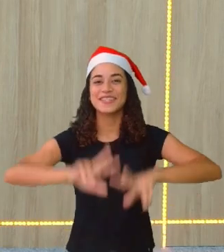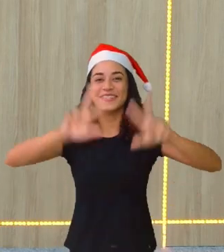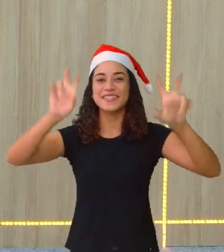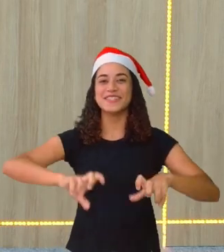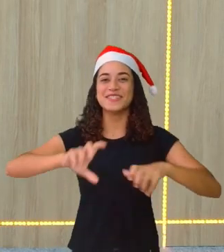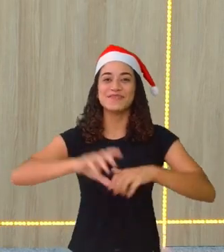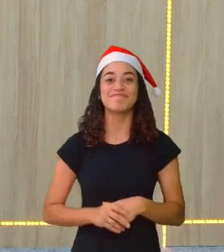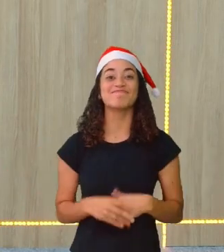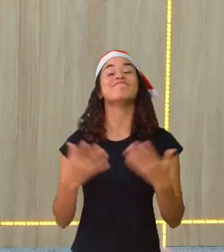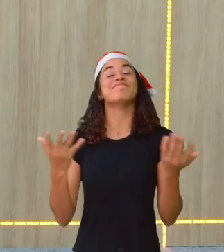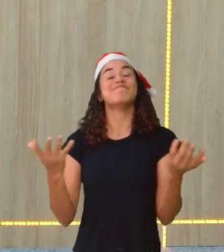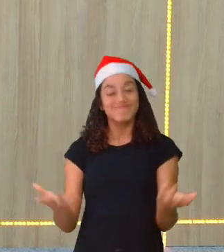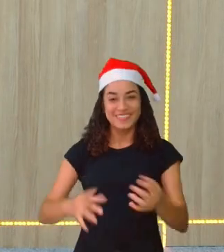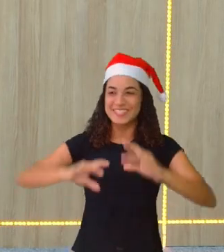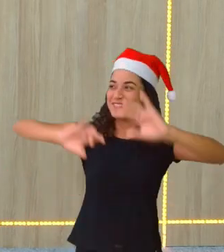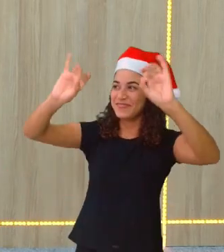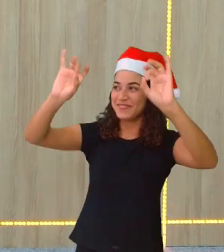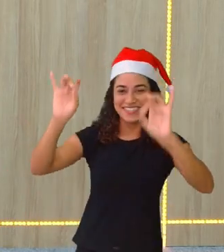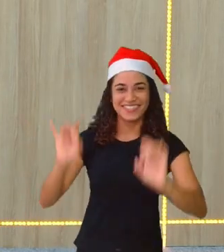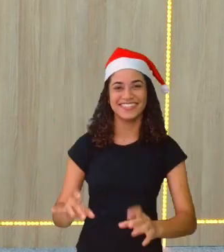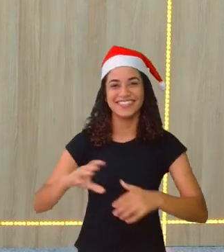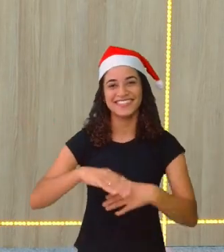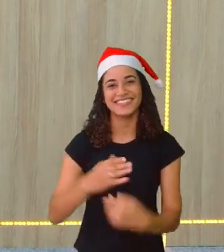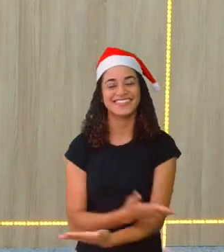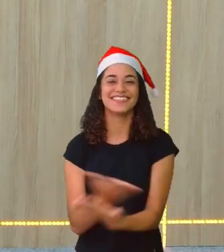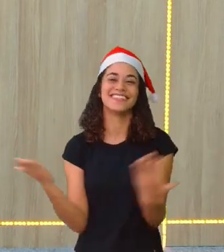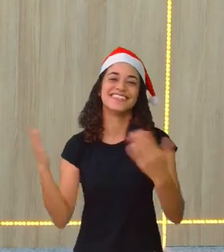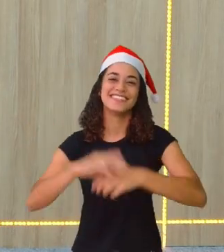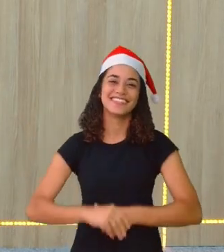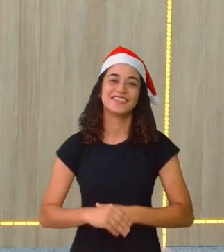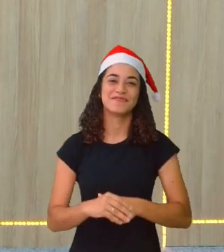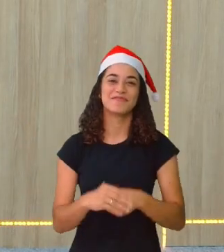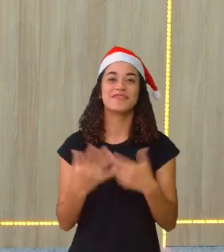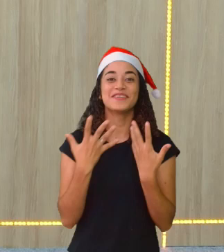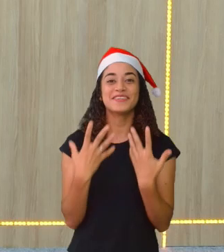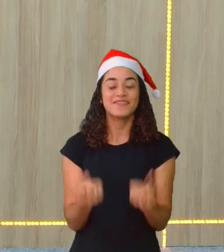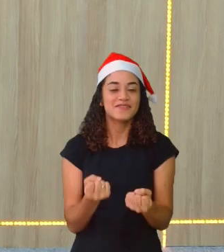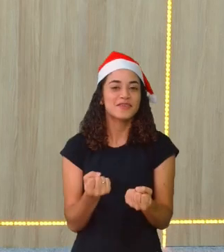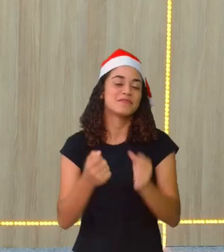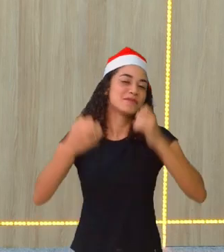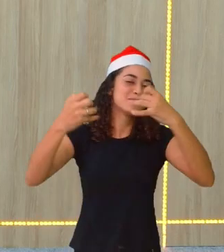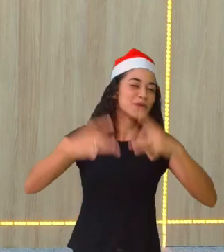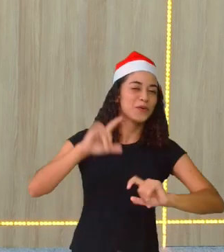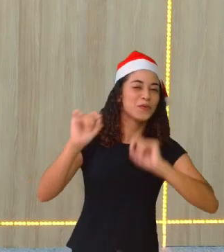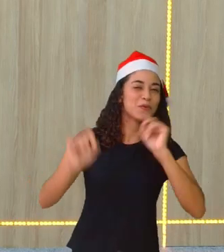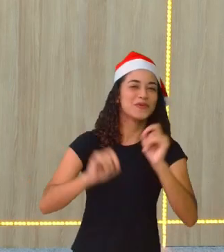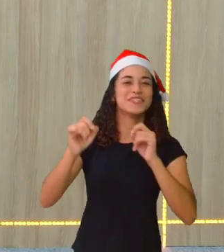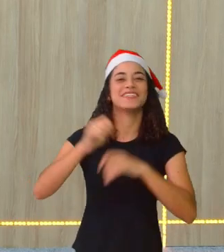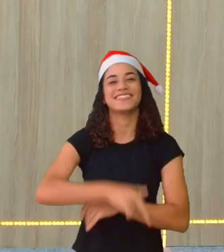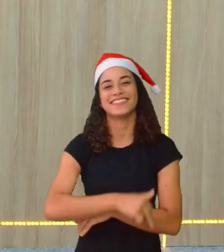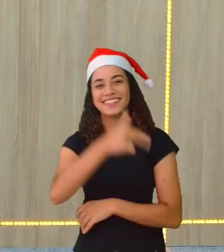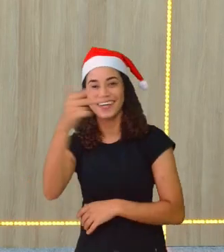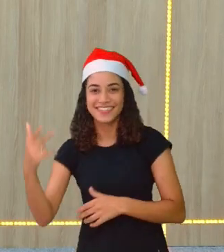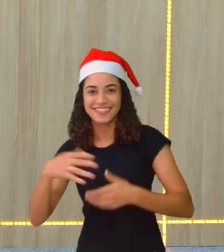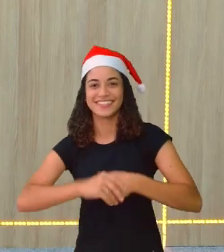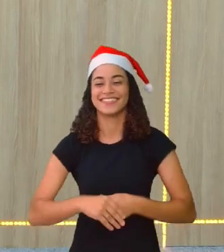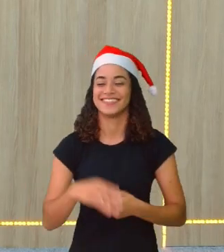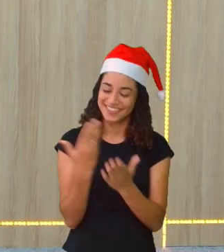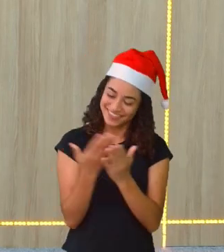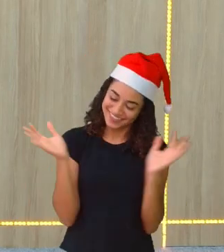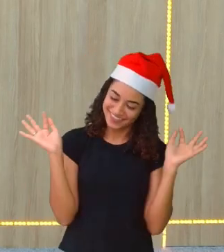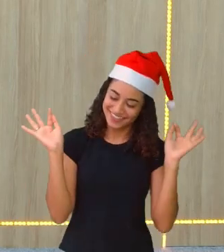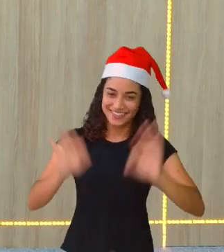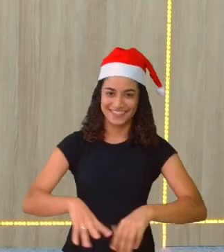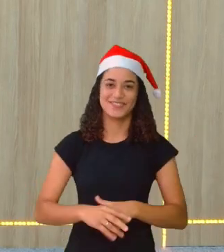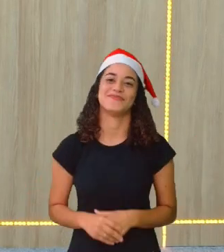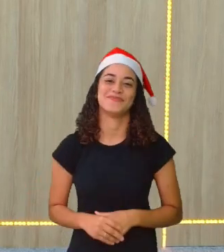né, bem especial para vocês. Vamos falar um pouquinho aqui sobre Natal. Nessa nossa última aula, a